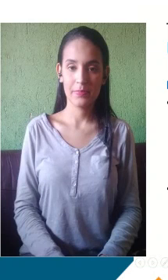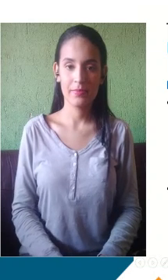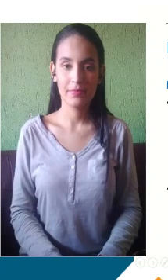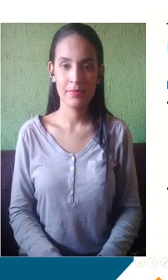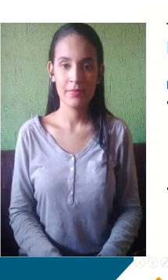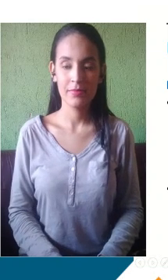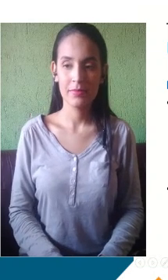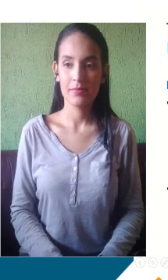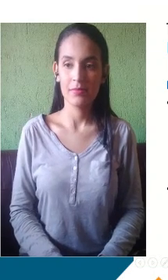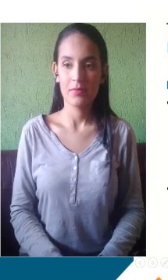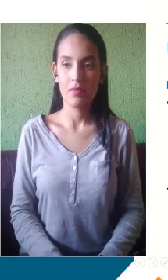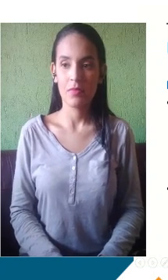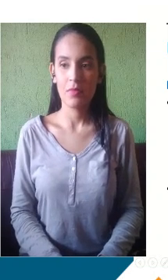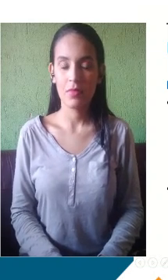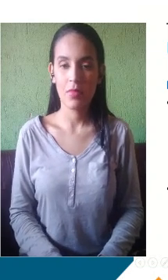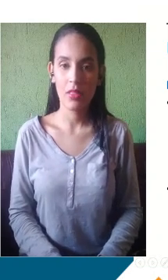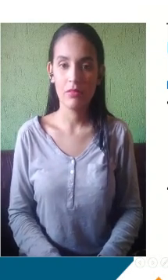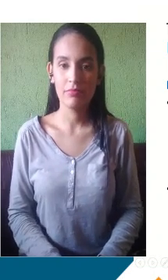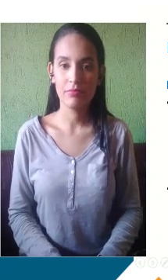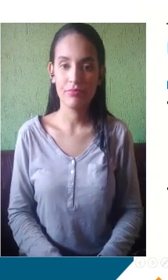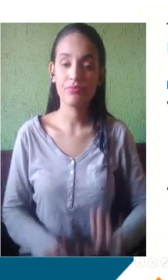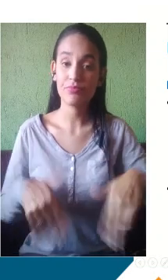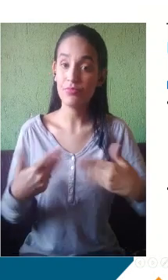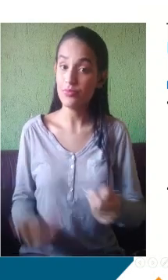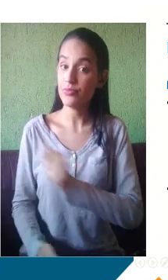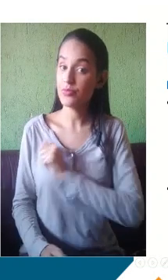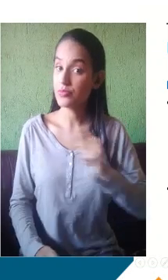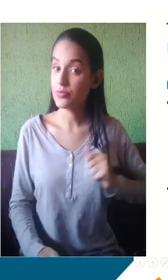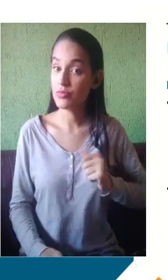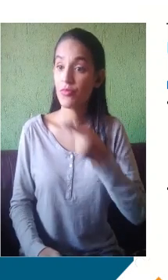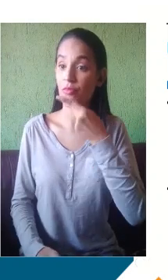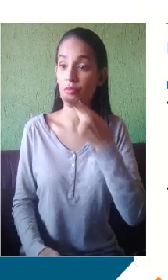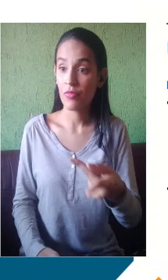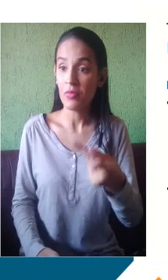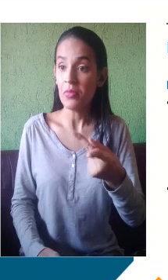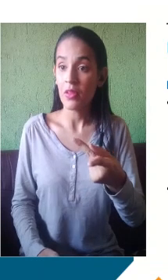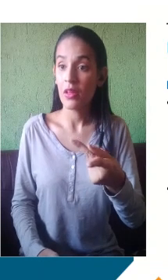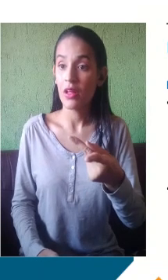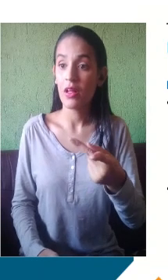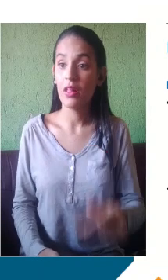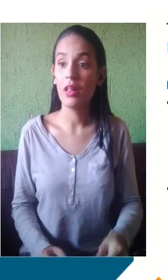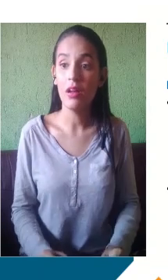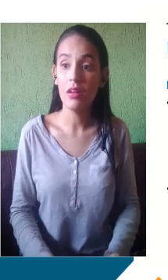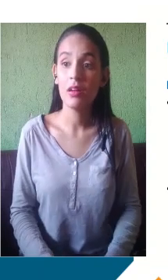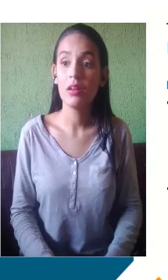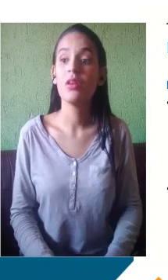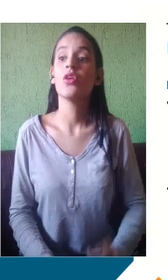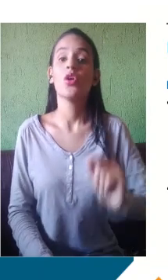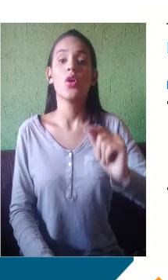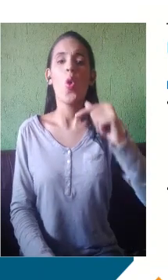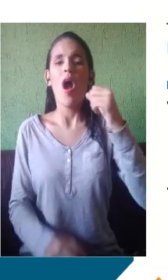como é que ele justifica isso? Ele justifica dizendo que a política brasileira é conhecida pela impunidade e o Brasil